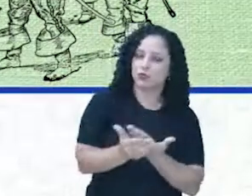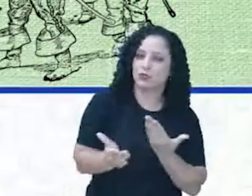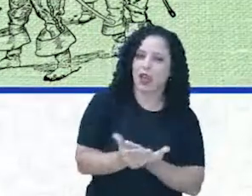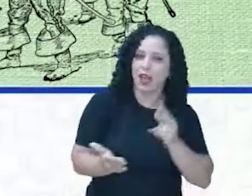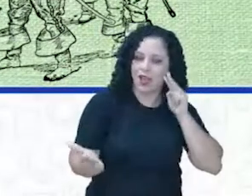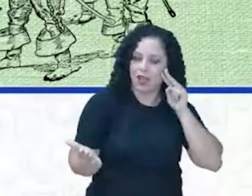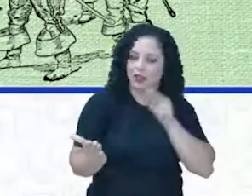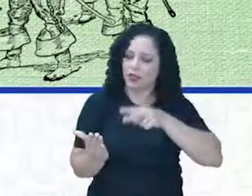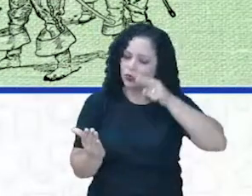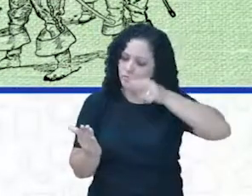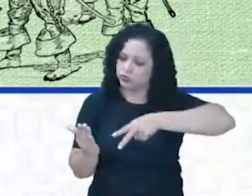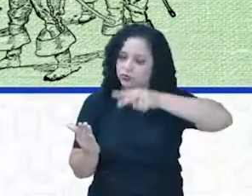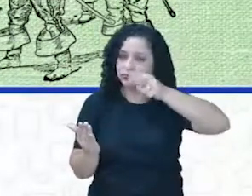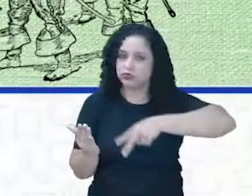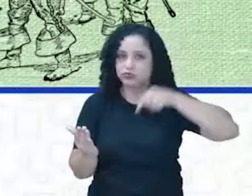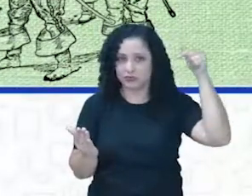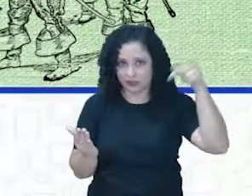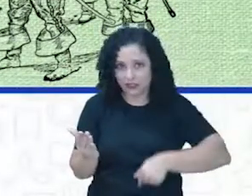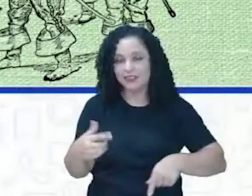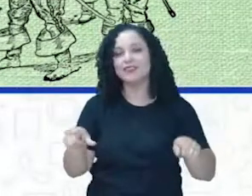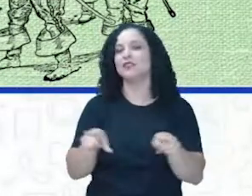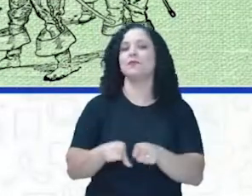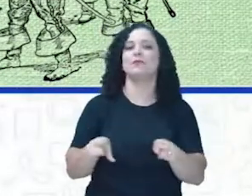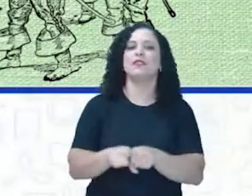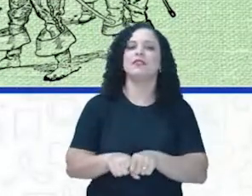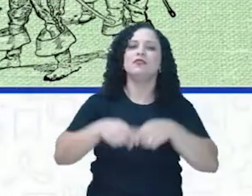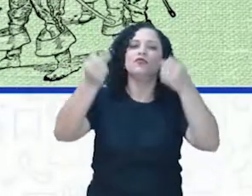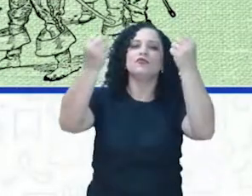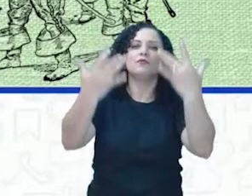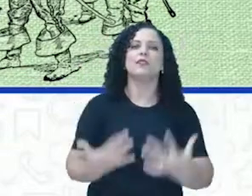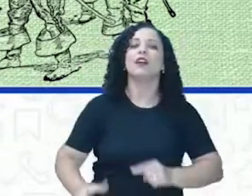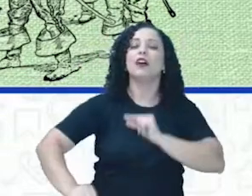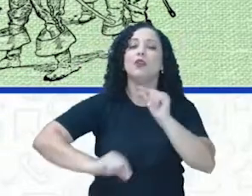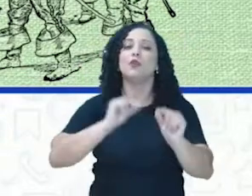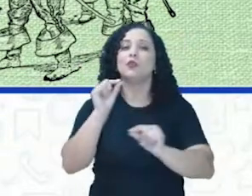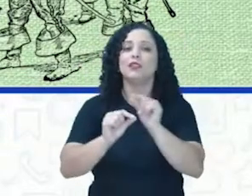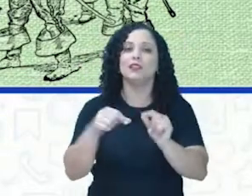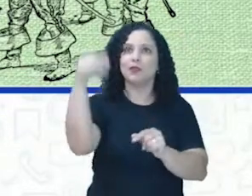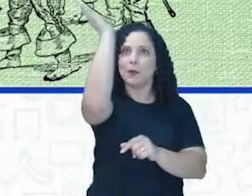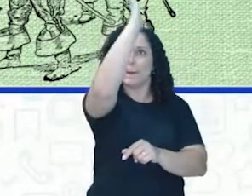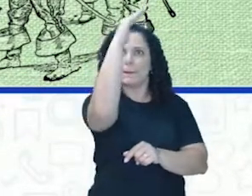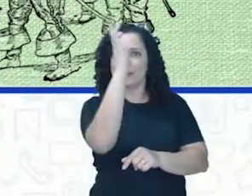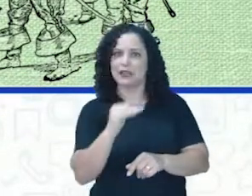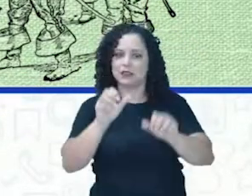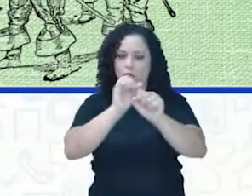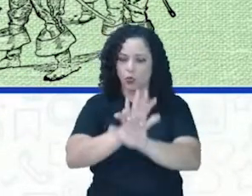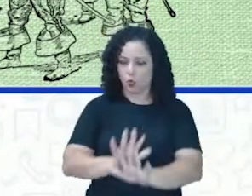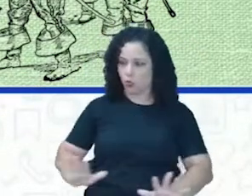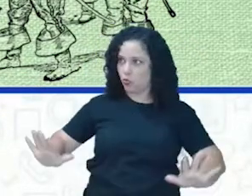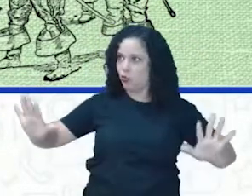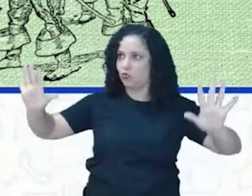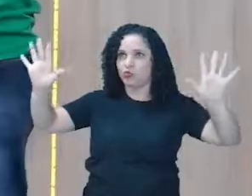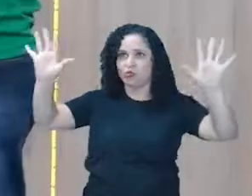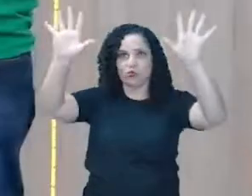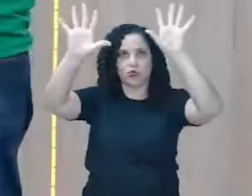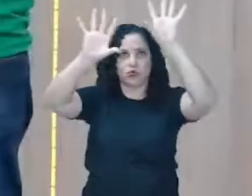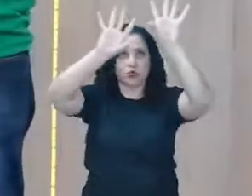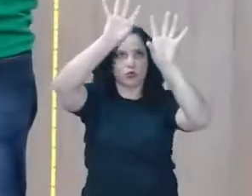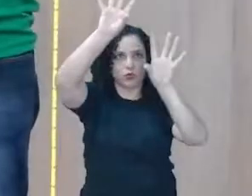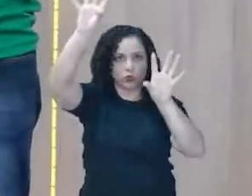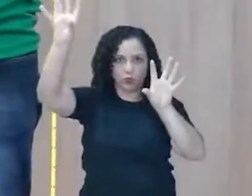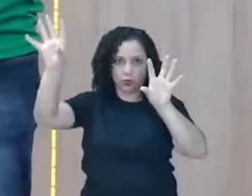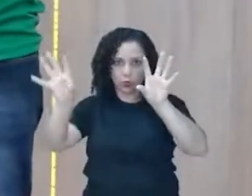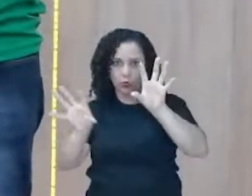professores, tanto na escola quanto aqui, ela vai falar que o Brasil ele tinha uma ocupação, né, a ocupação dos povos tradicionais,